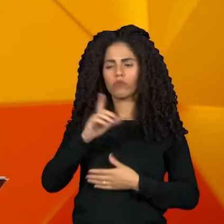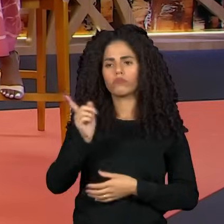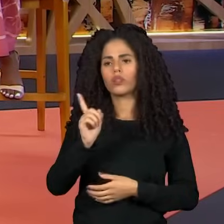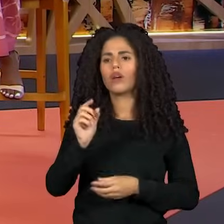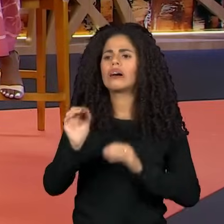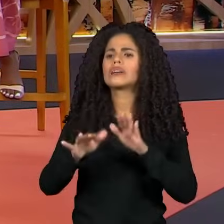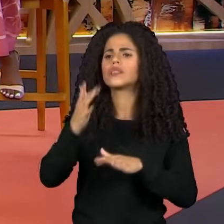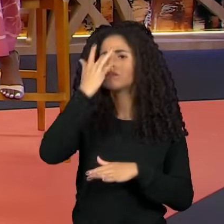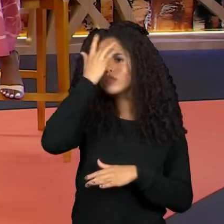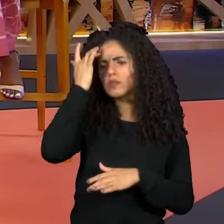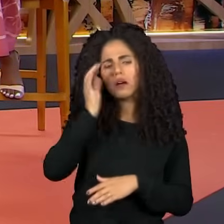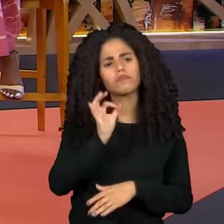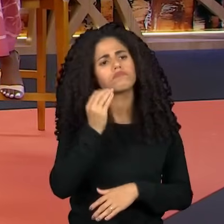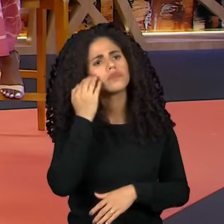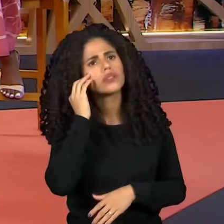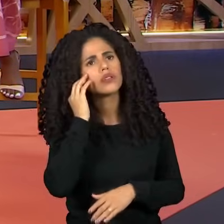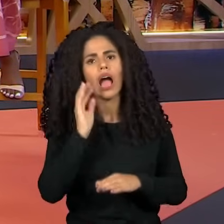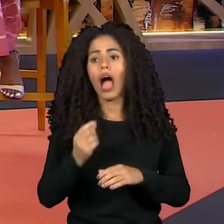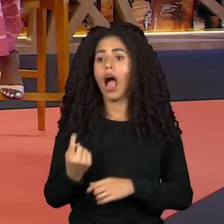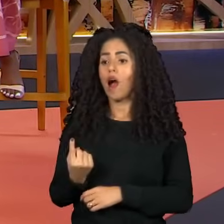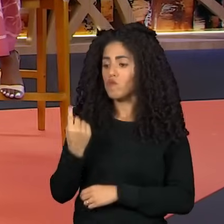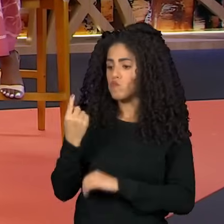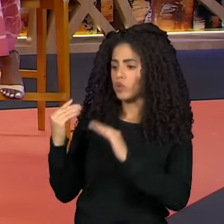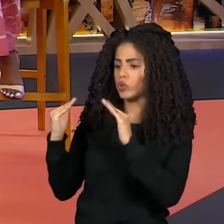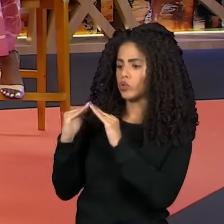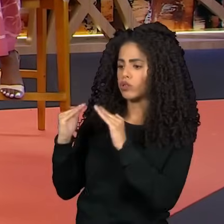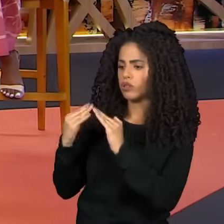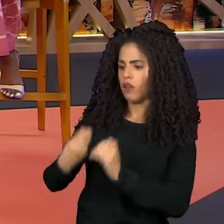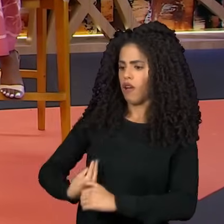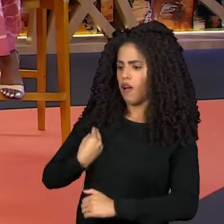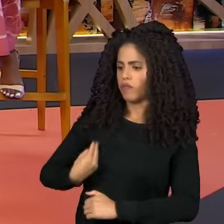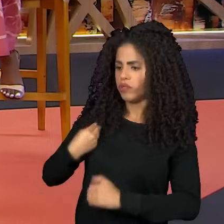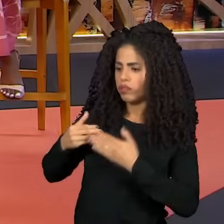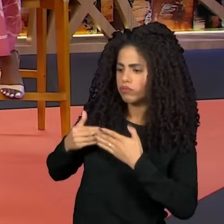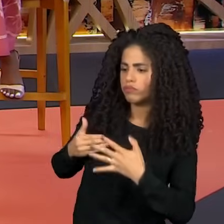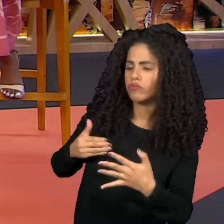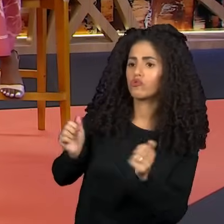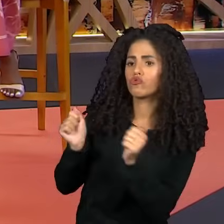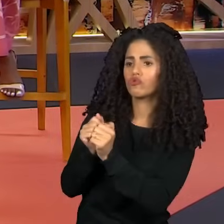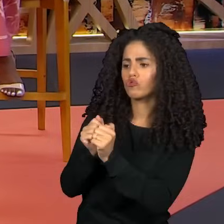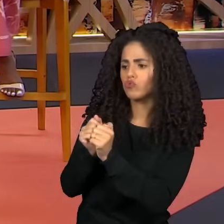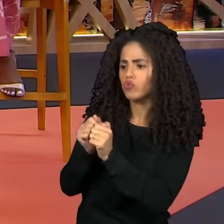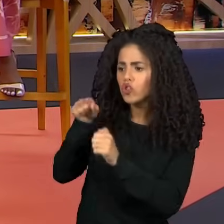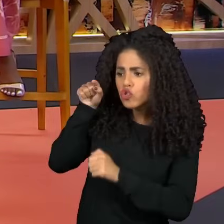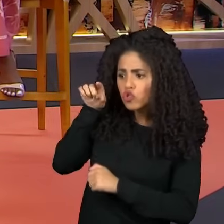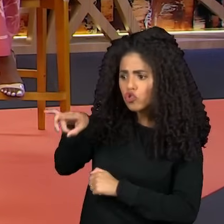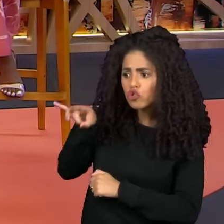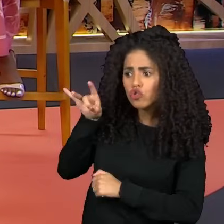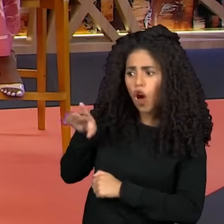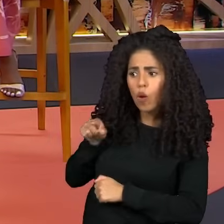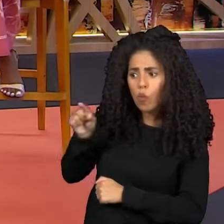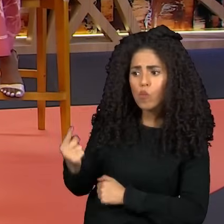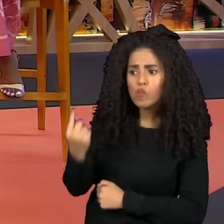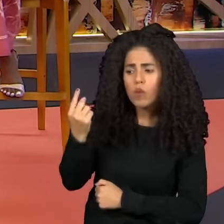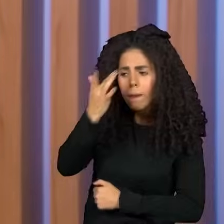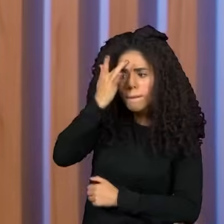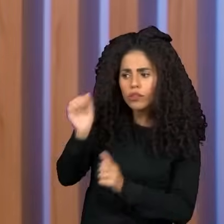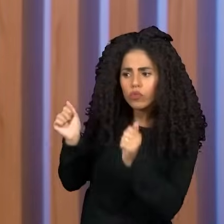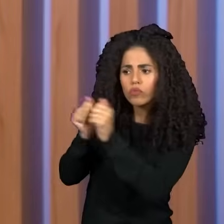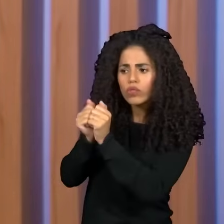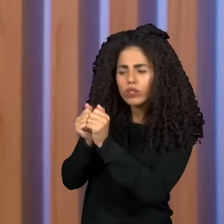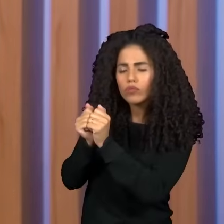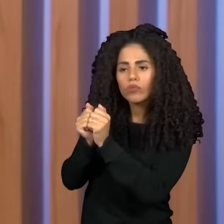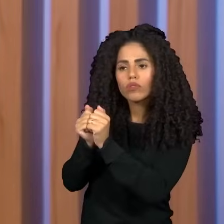pessoa fala, mas eu moro com uma pessoa só, eu vivo a vida inteira com essa pessoa e eu não faço nada disso que estão dizendo que é monogamia, que é a